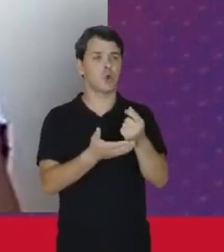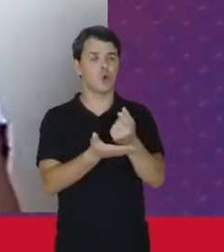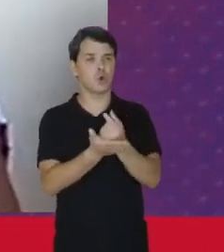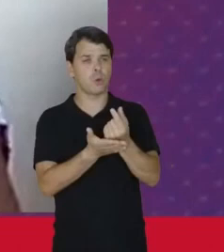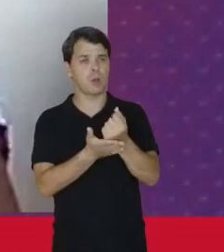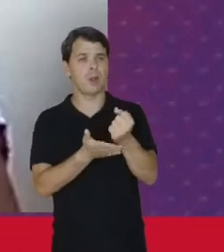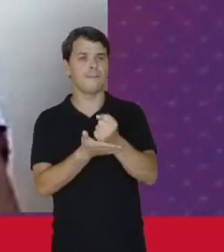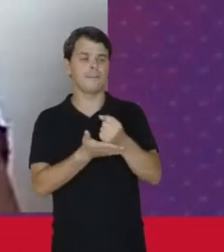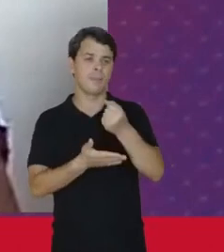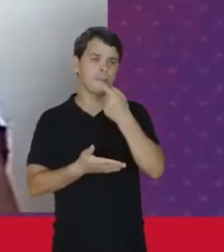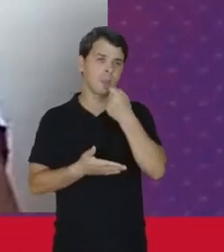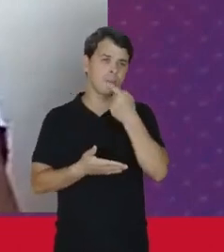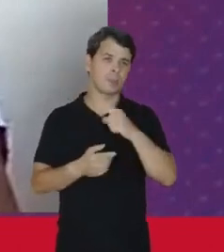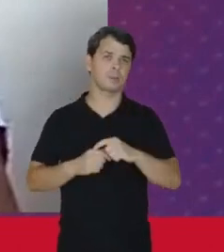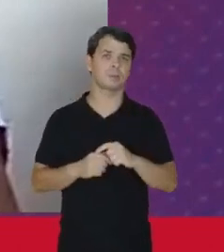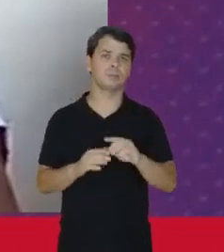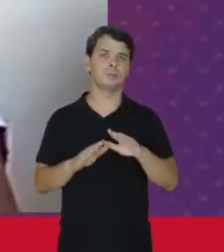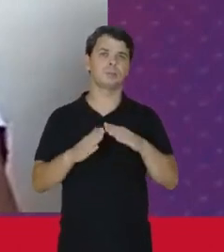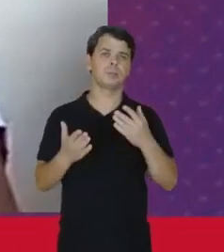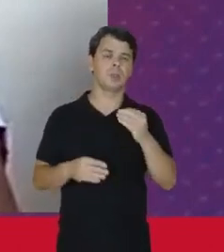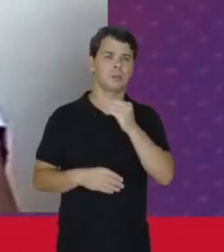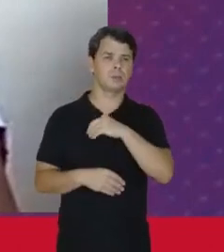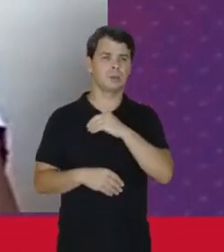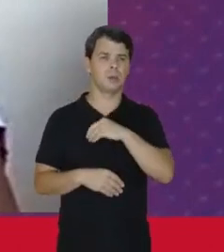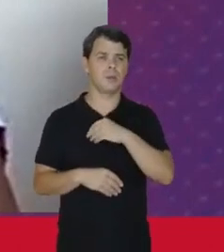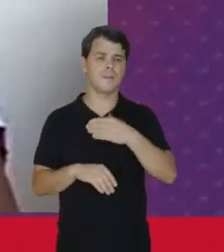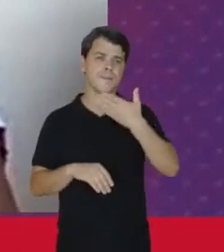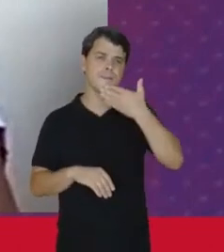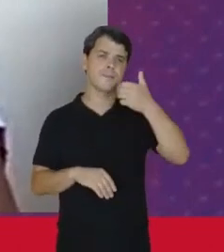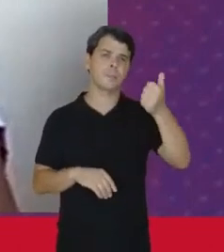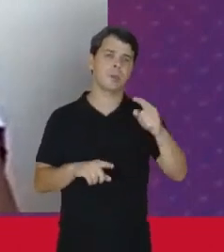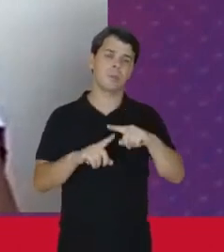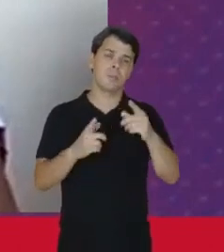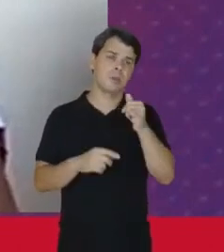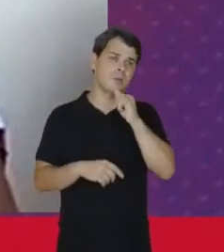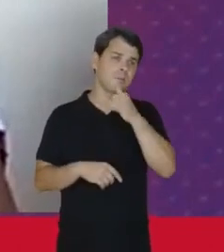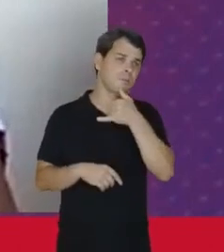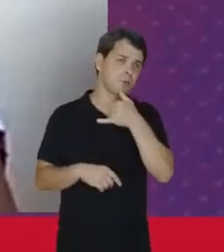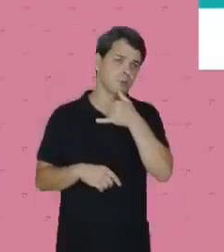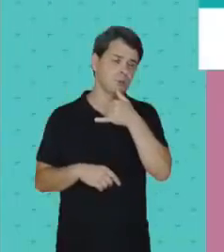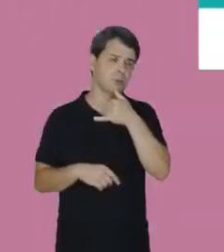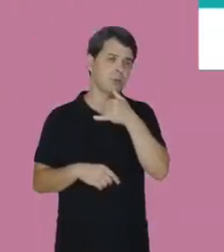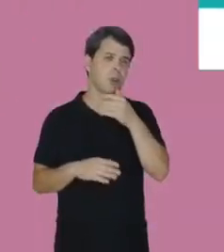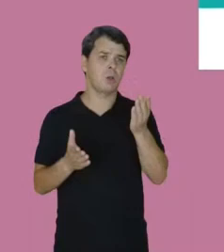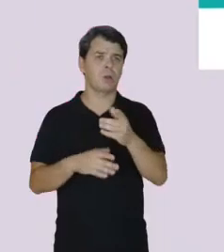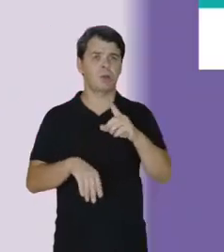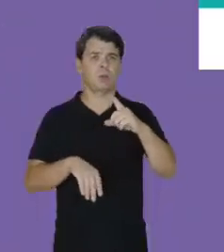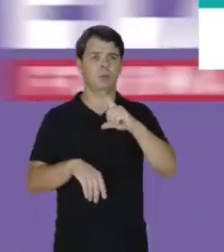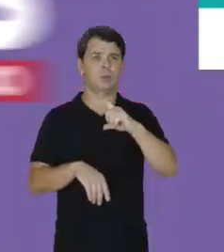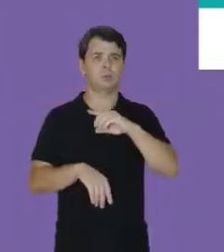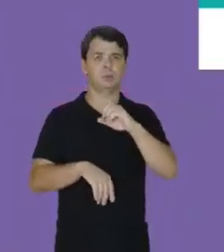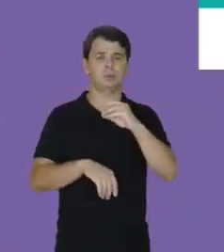que, né? Então, o salário seria melhor, né? Mas infelizmente eu não vou ter agora.